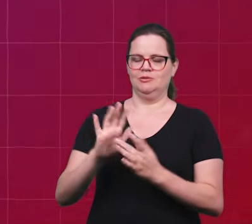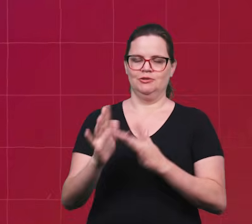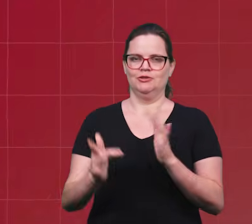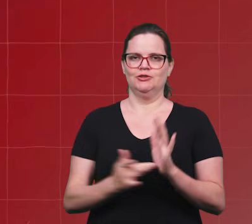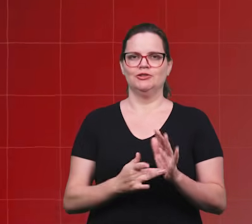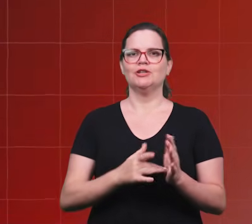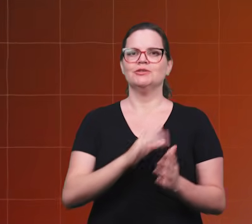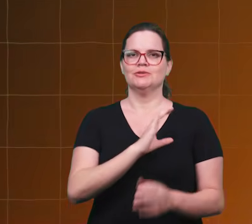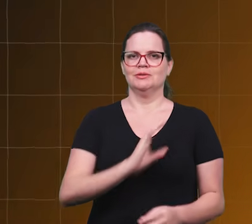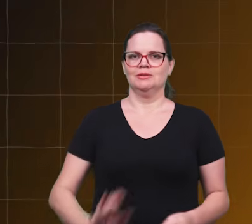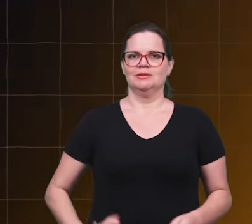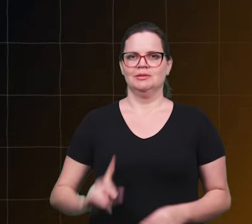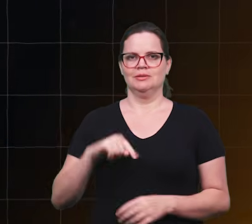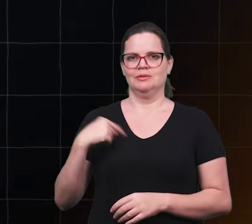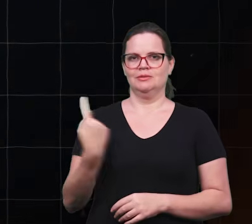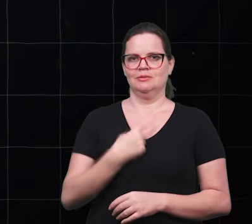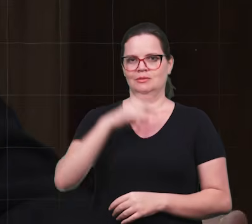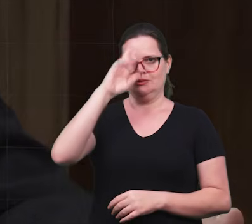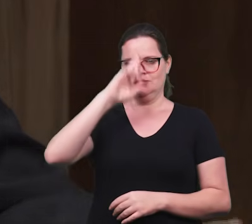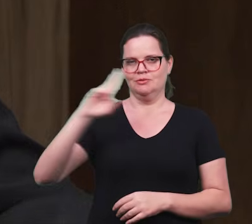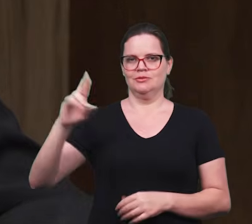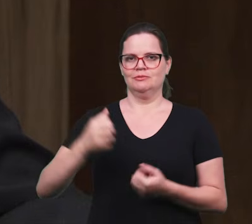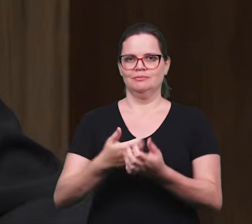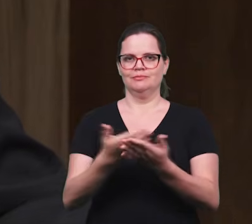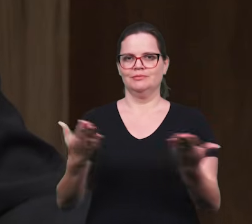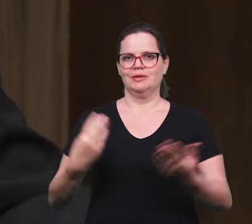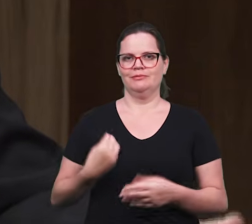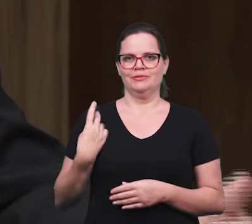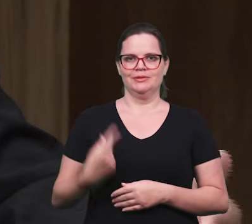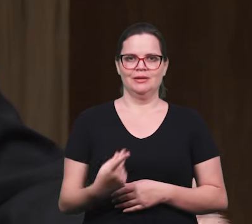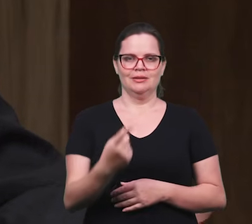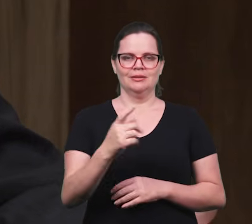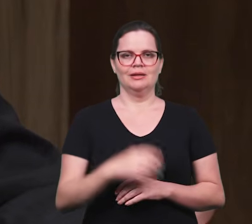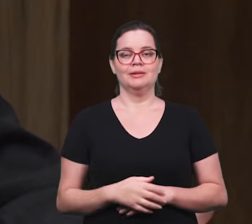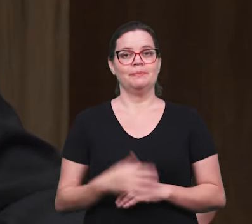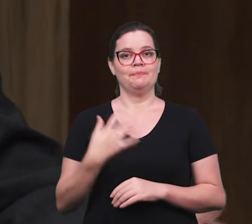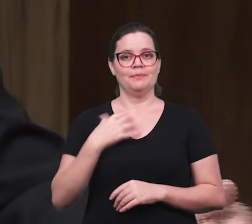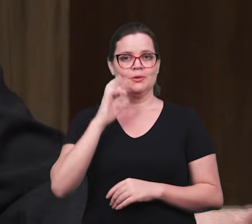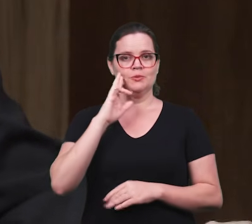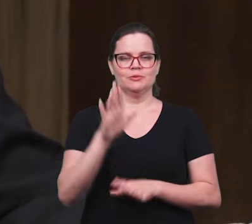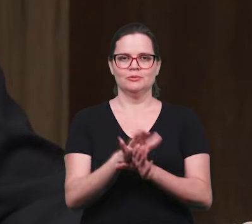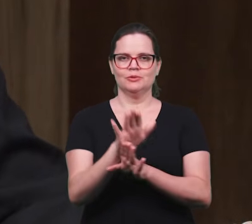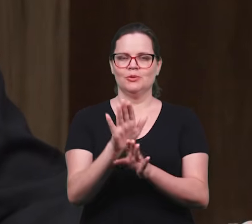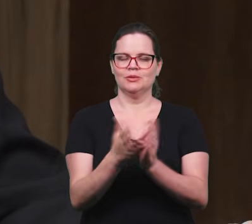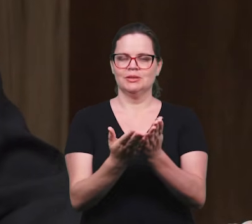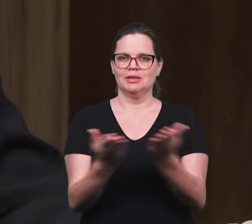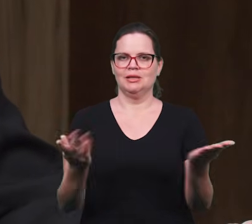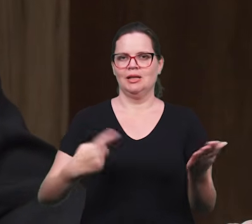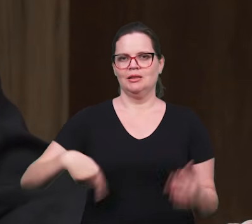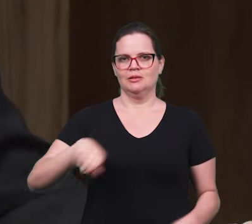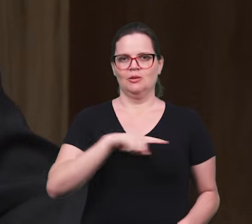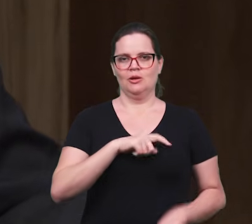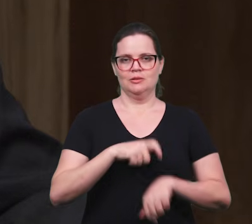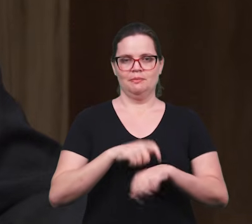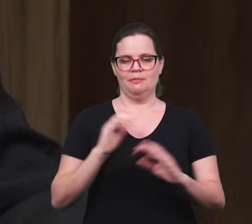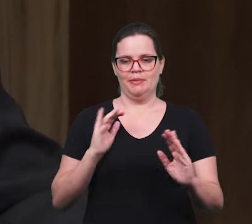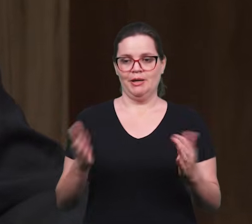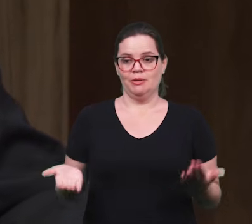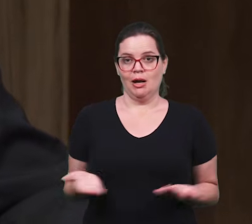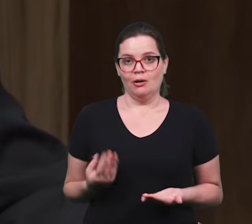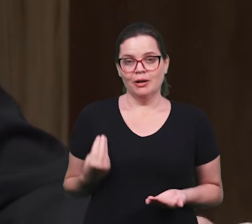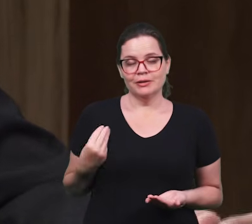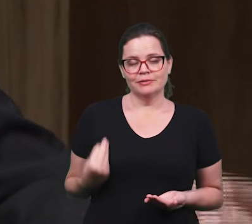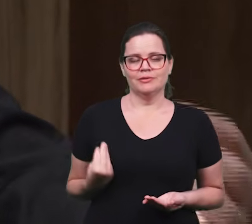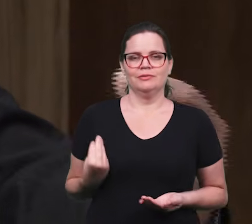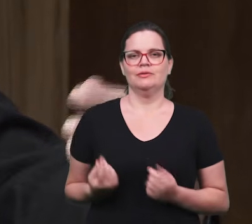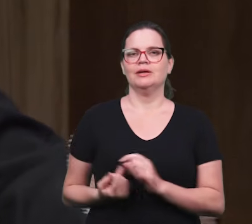Cristo para a vida eterna. Então está aqui mais um conselho do Senhor para os dias em que nós estamos vivendo, né? Para que